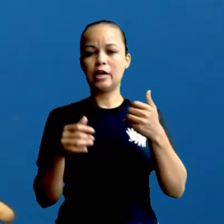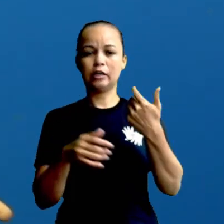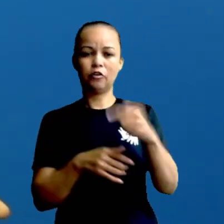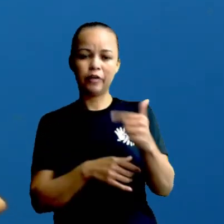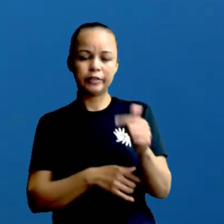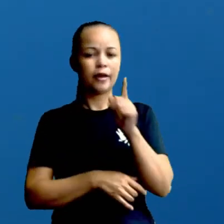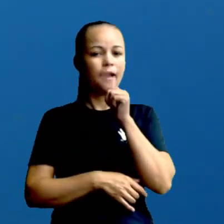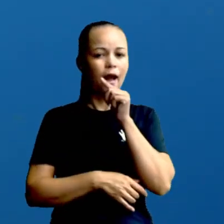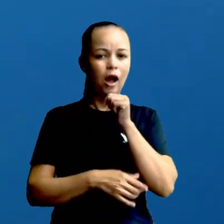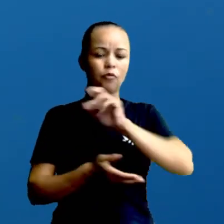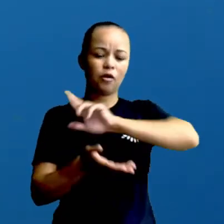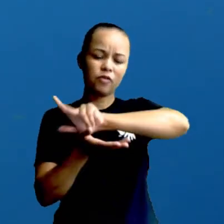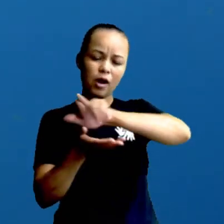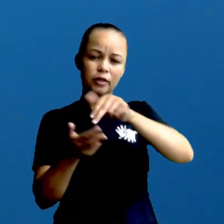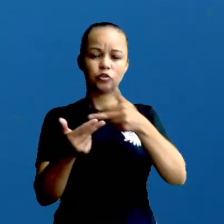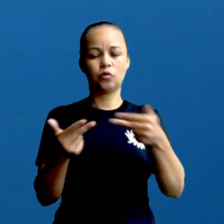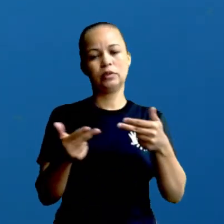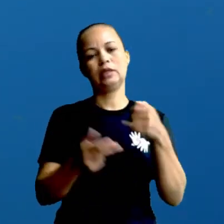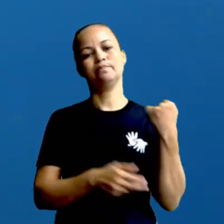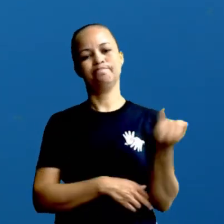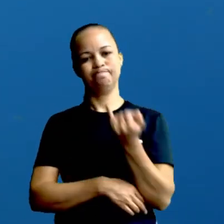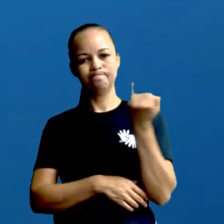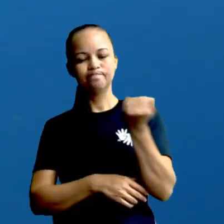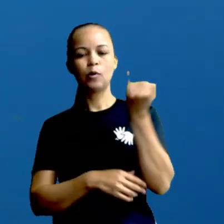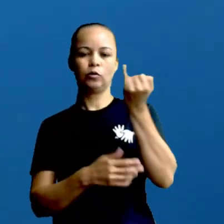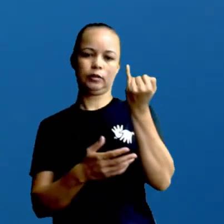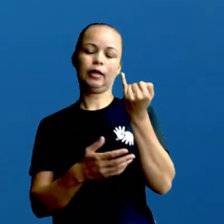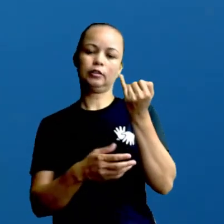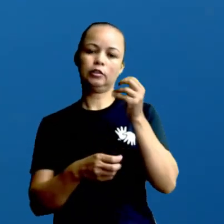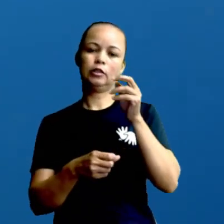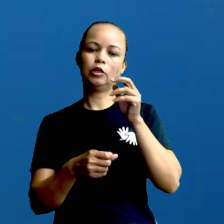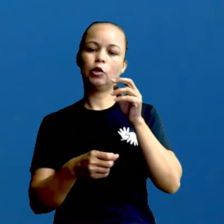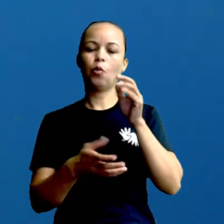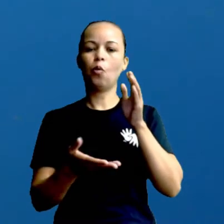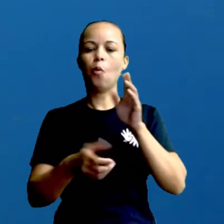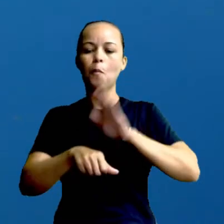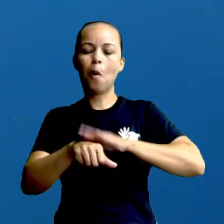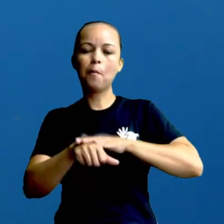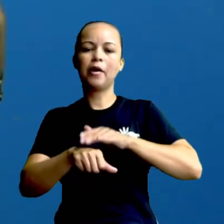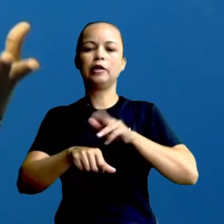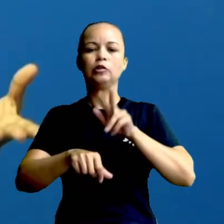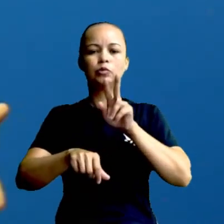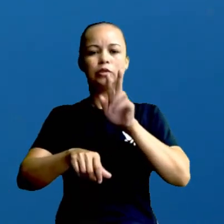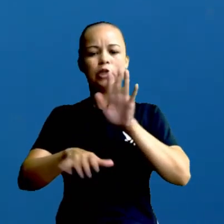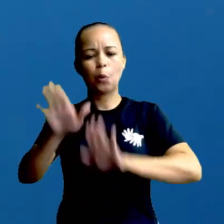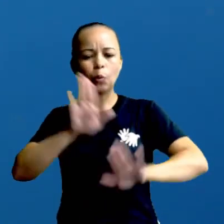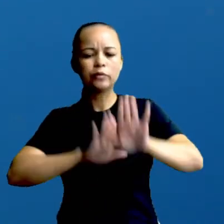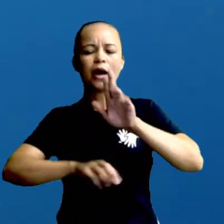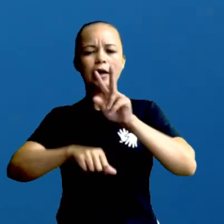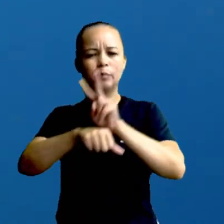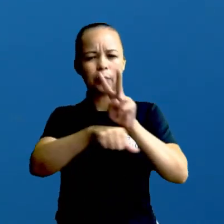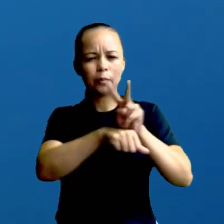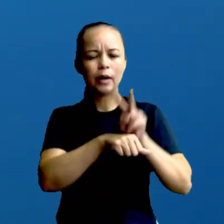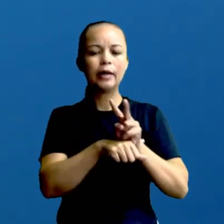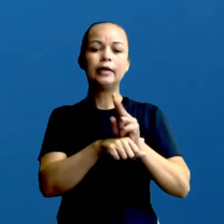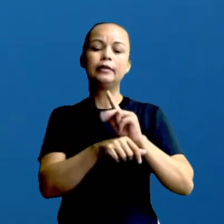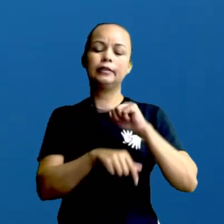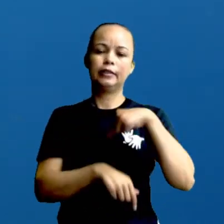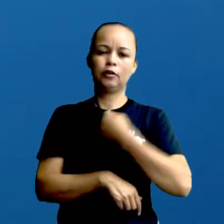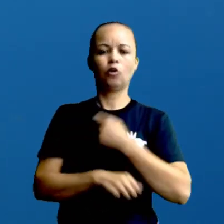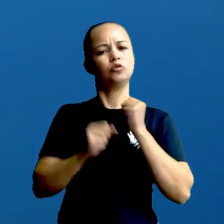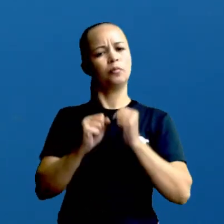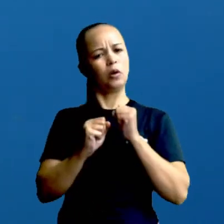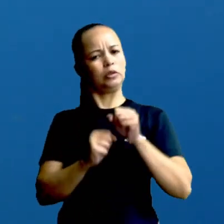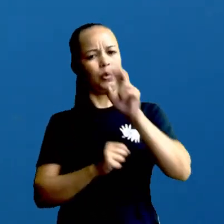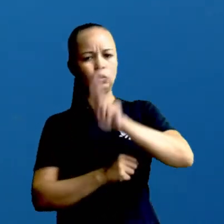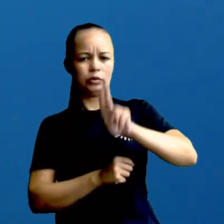série de coisas. Então é importante esse momento de preservação, né? Esse momento de compreensão que a gente tem que reutilizar,